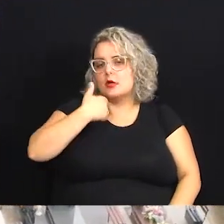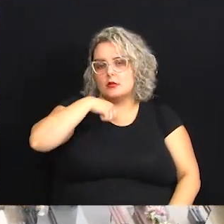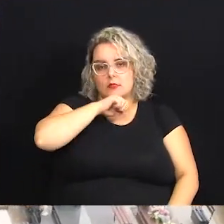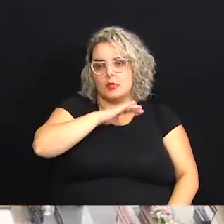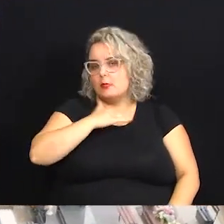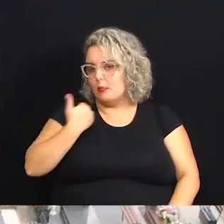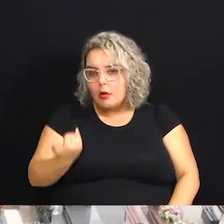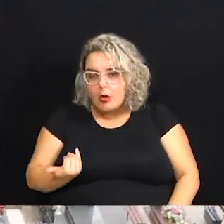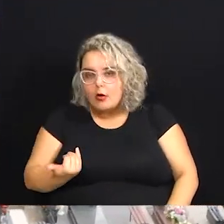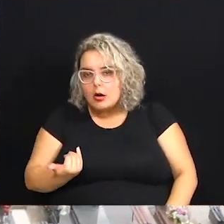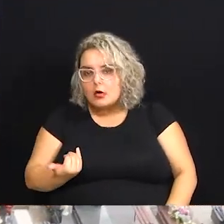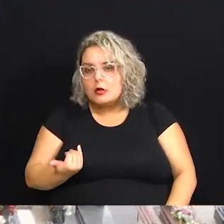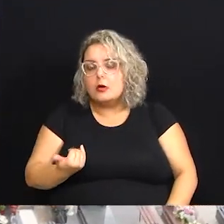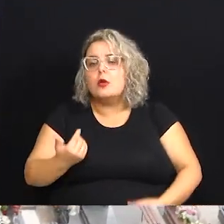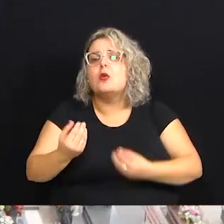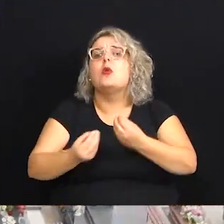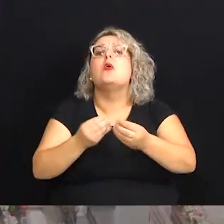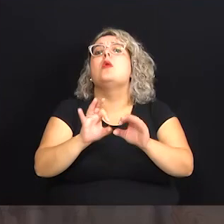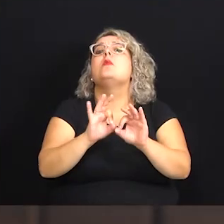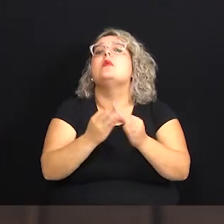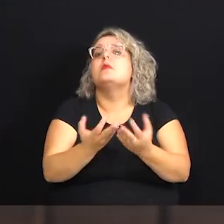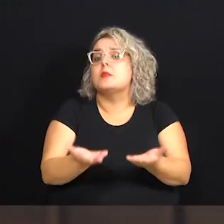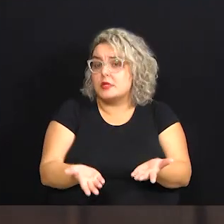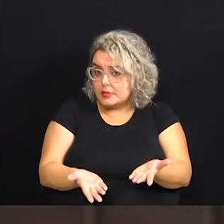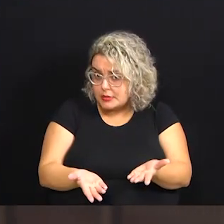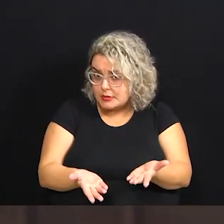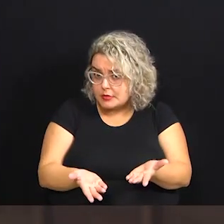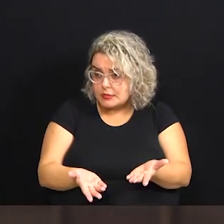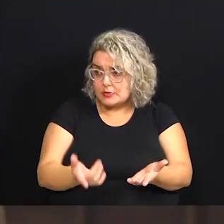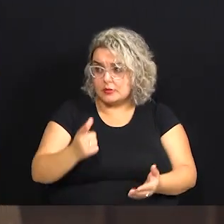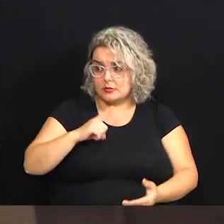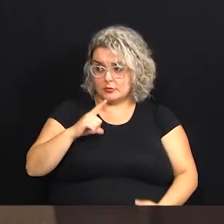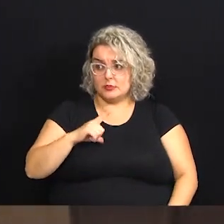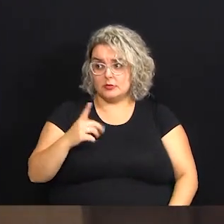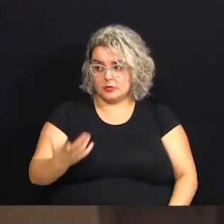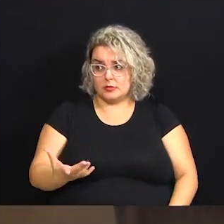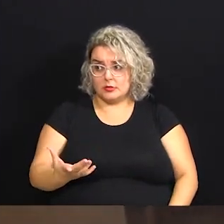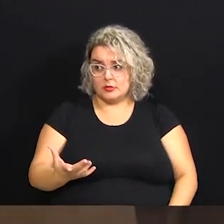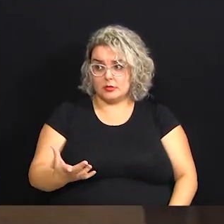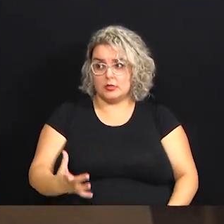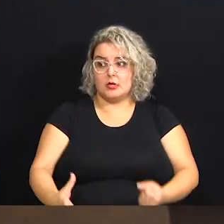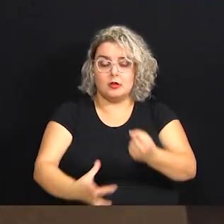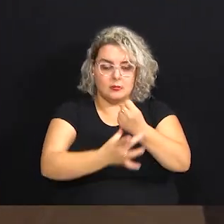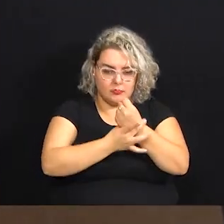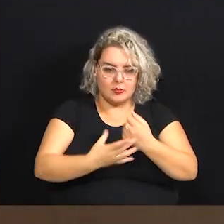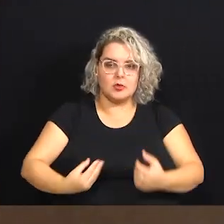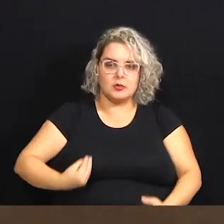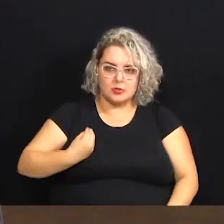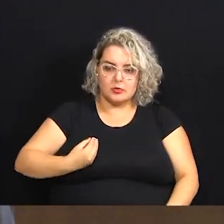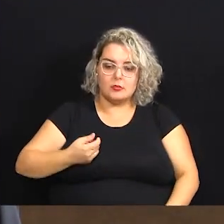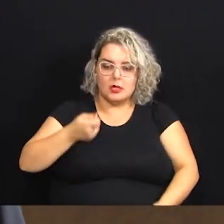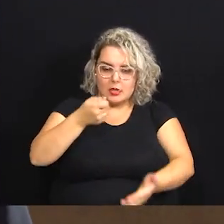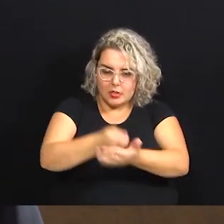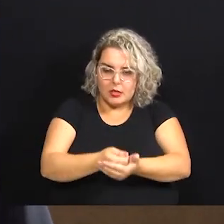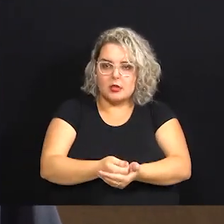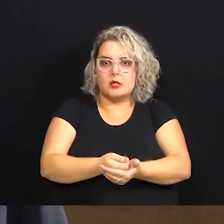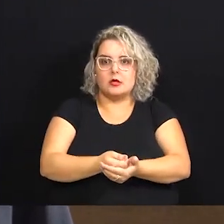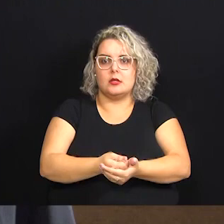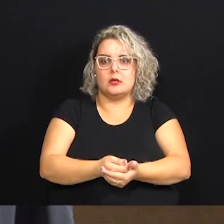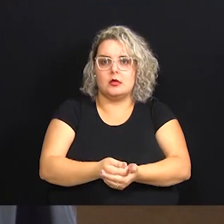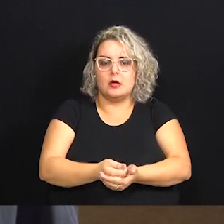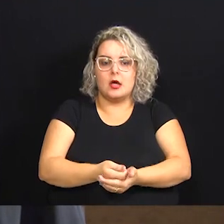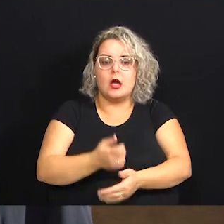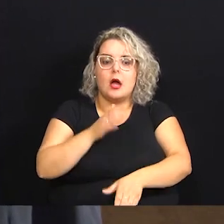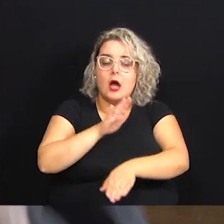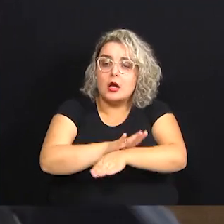mãe, como é que fica essa família? Então tem um seguro, existe uma cobertura securitária que vai garantir o sustento